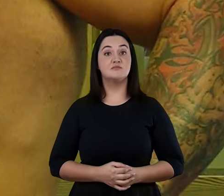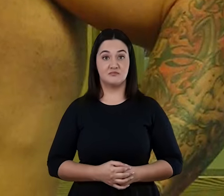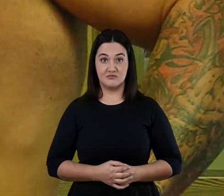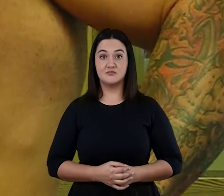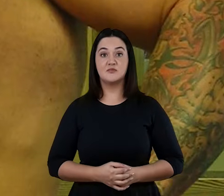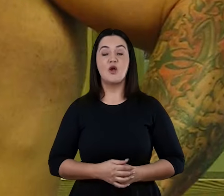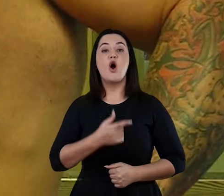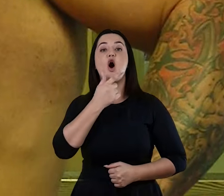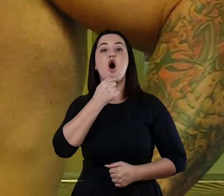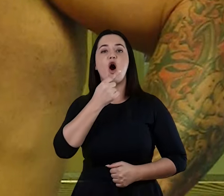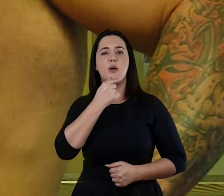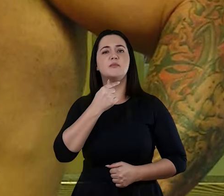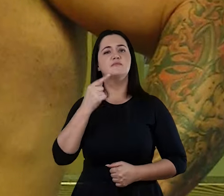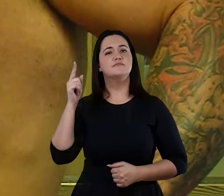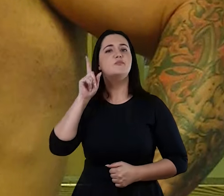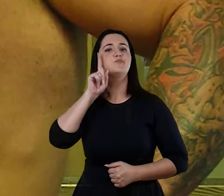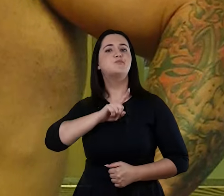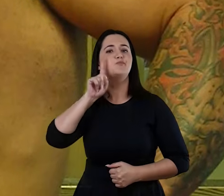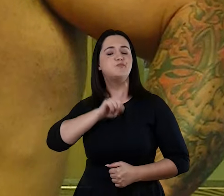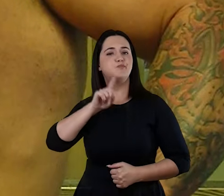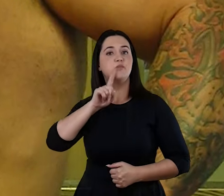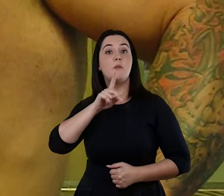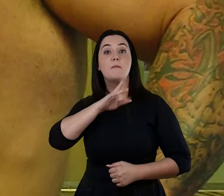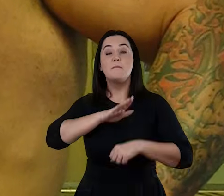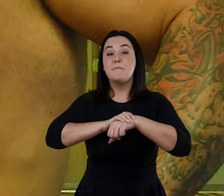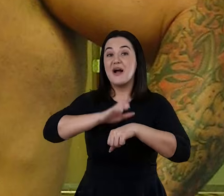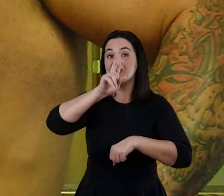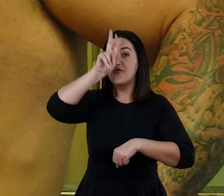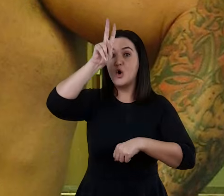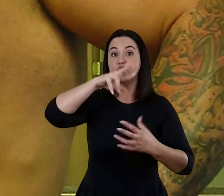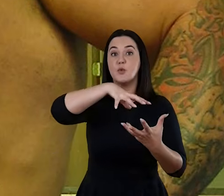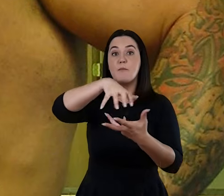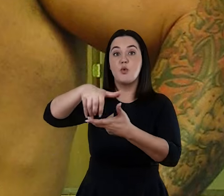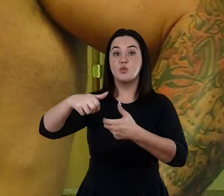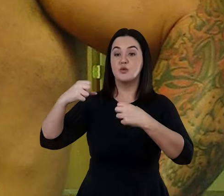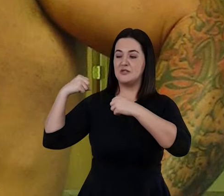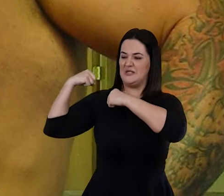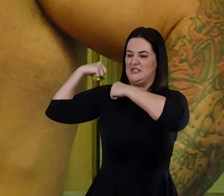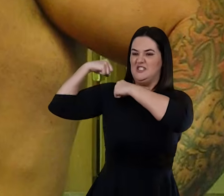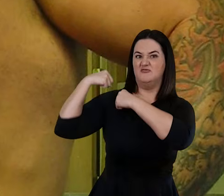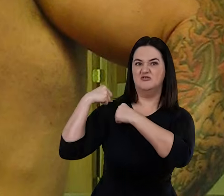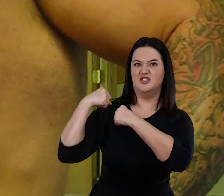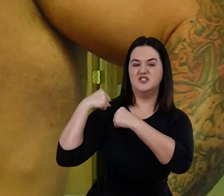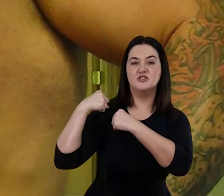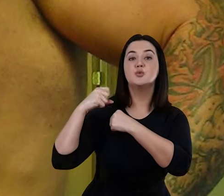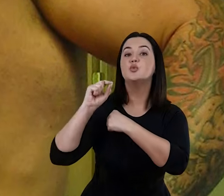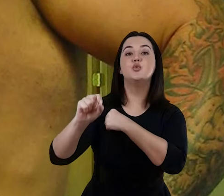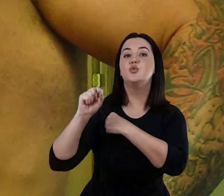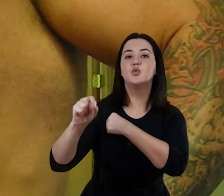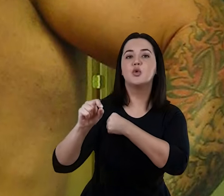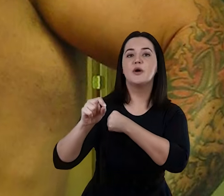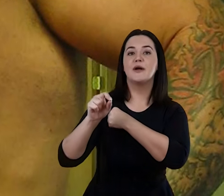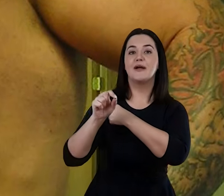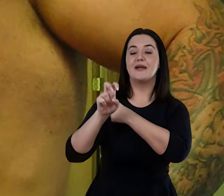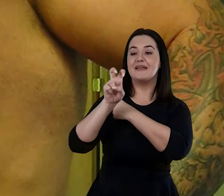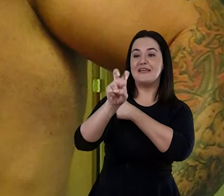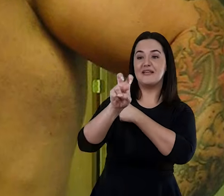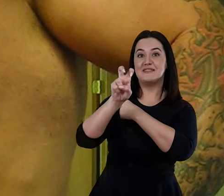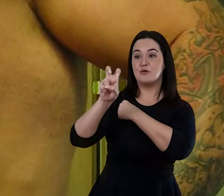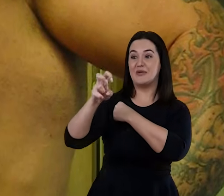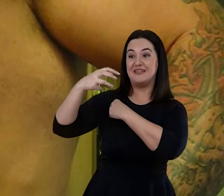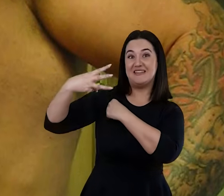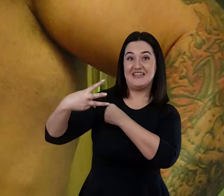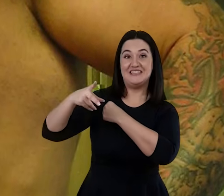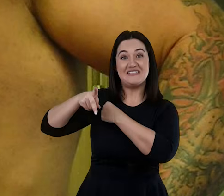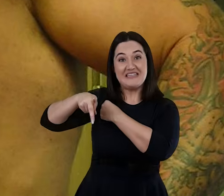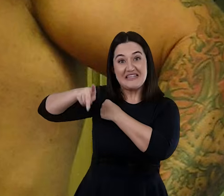por exemplo, é Mike Miller, um dos homens mais fortes do mundo que carregou nas costas o equivalente a